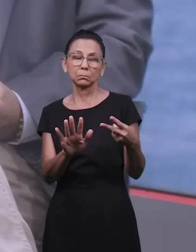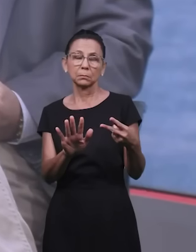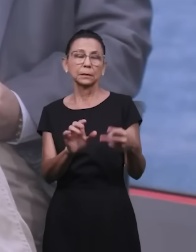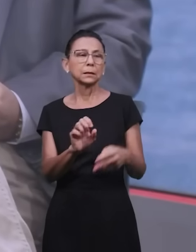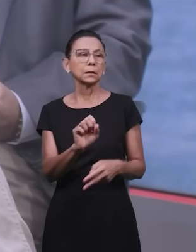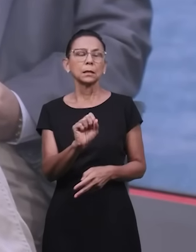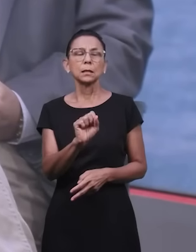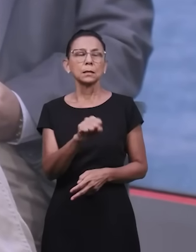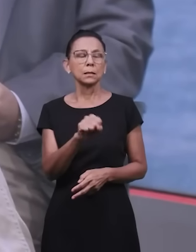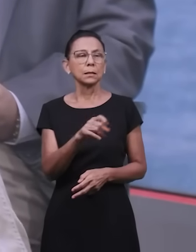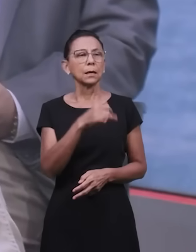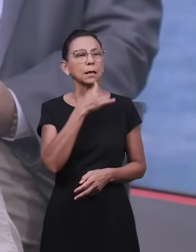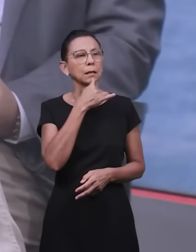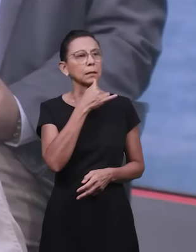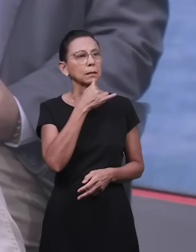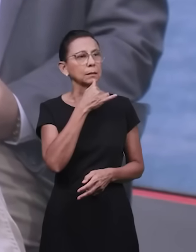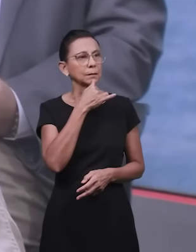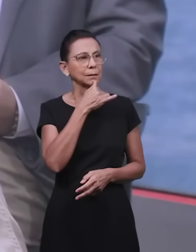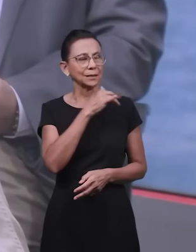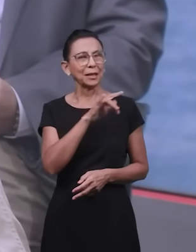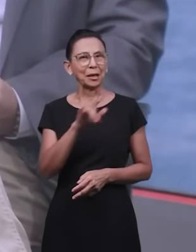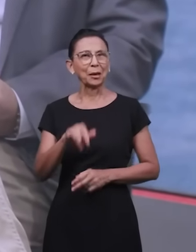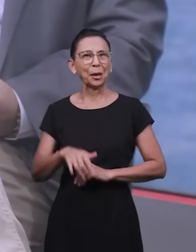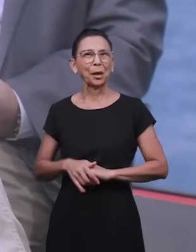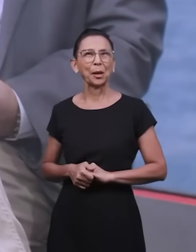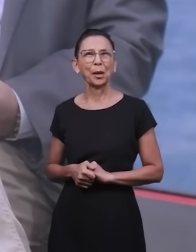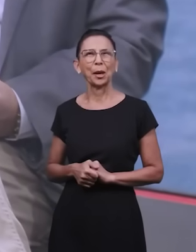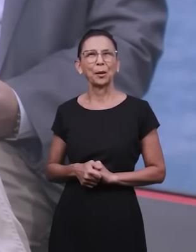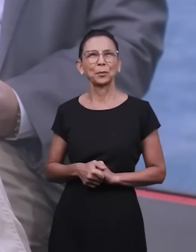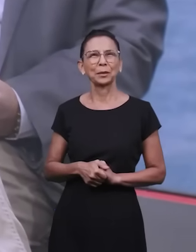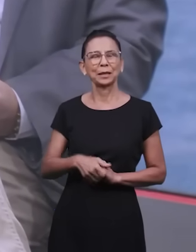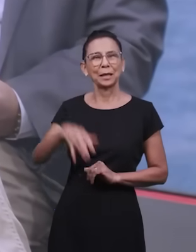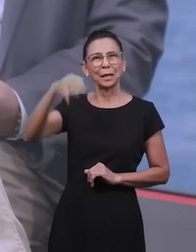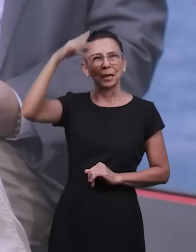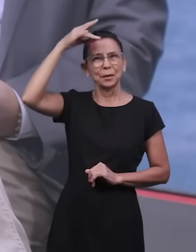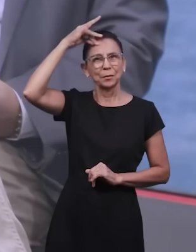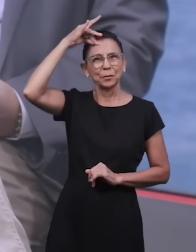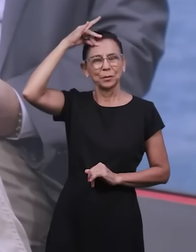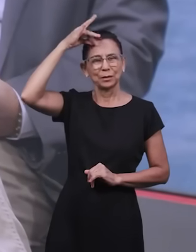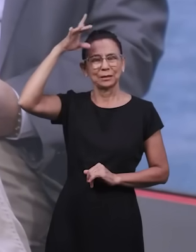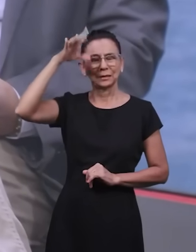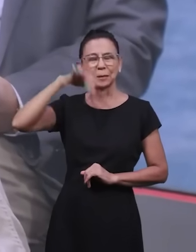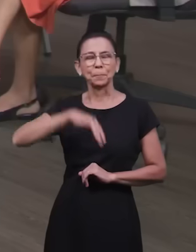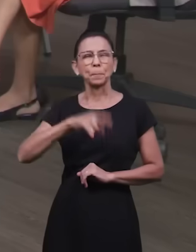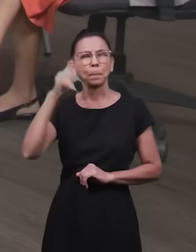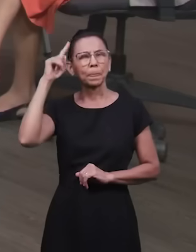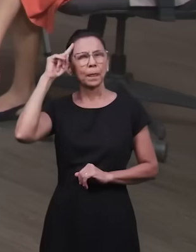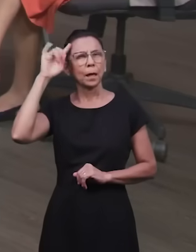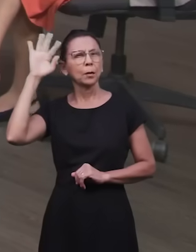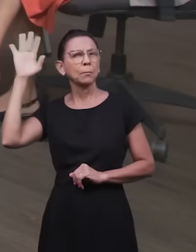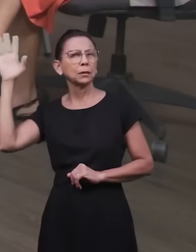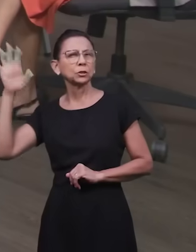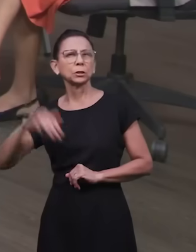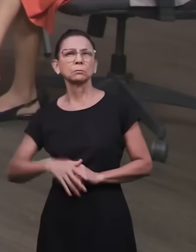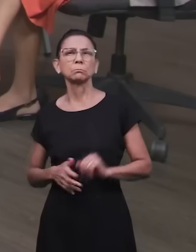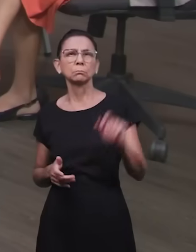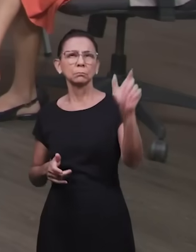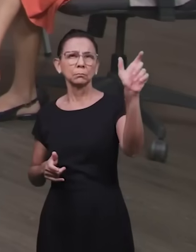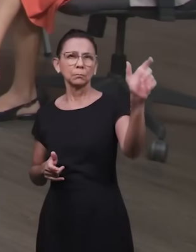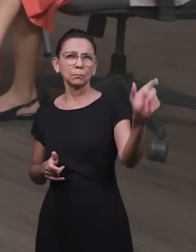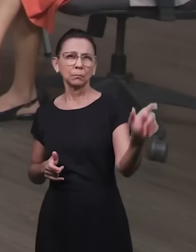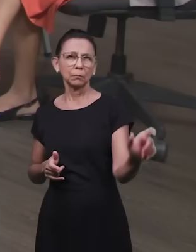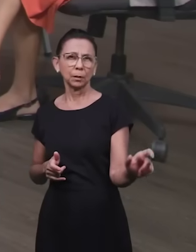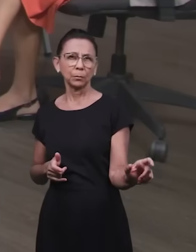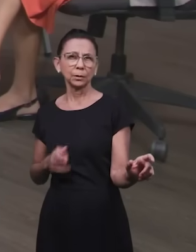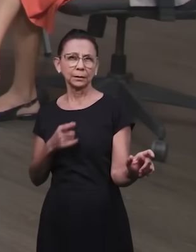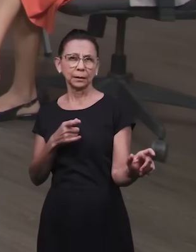apresenta. Sim, vou dar um exemplo, assim, porque exemplo a gente sempre fixa melhor e compreende. Imaginemos uma pessoa, e